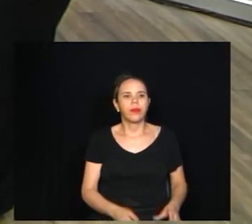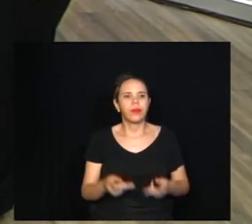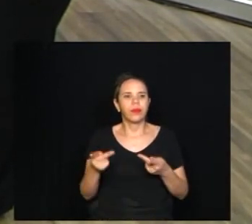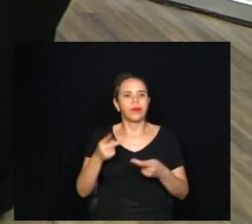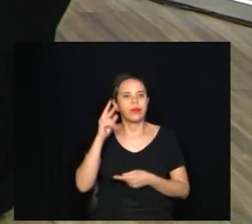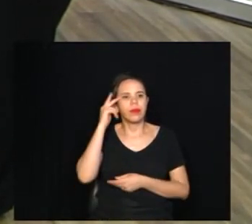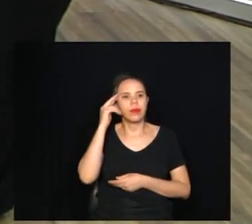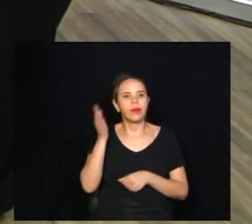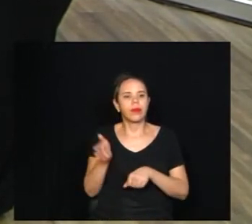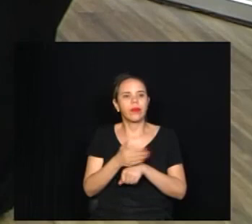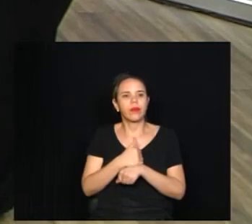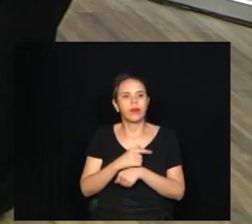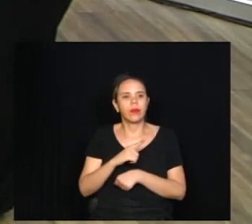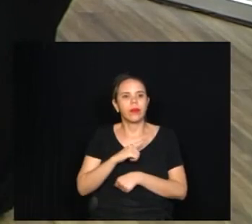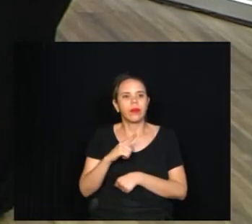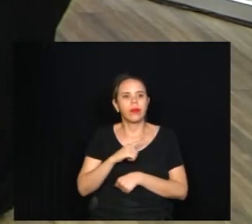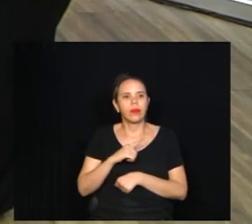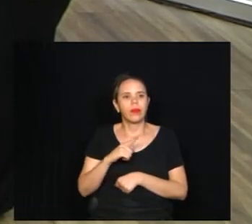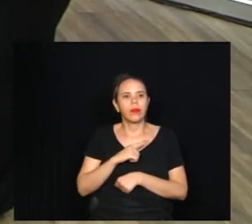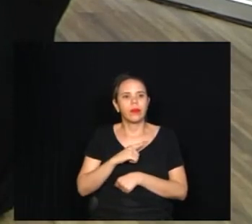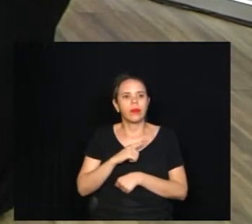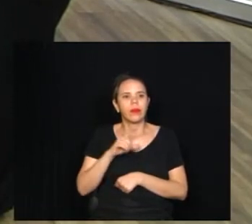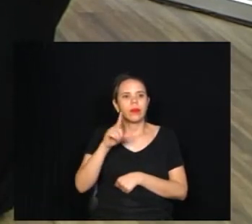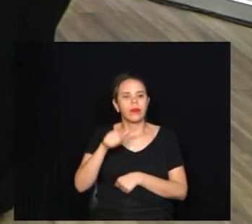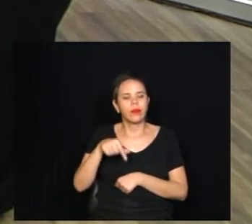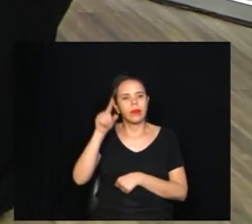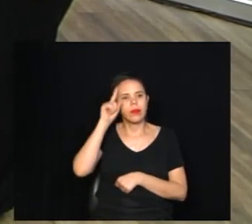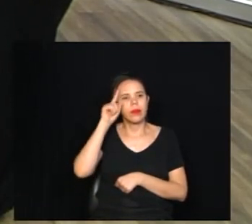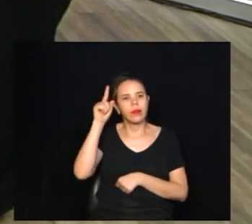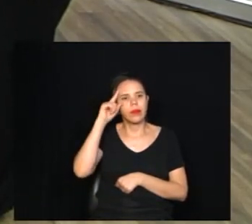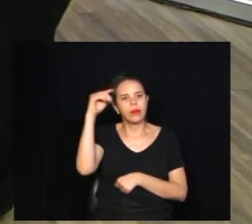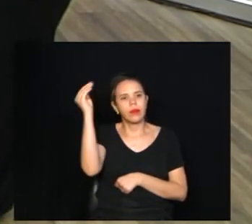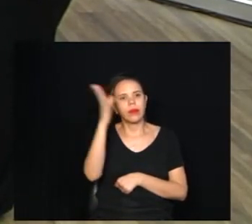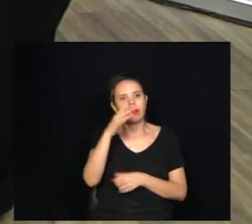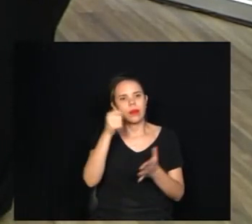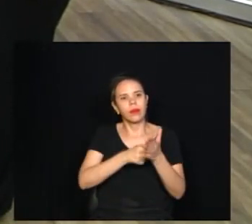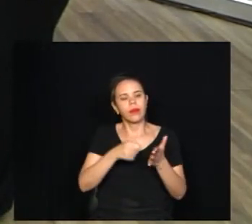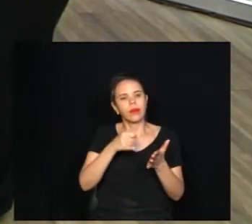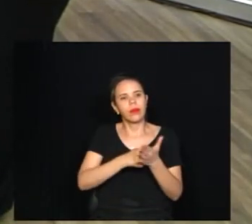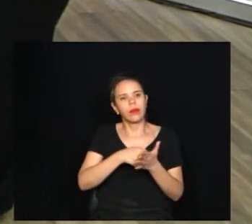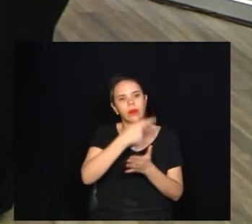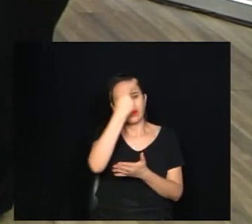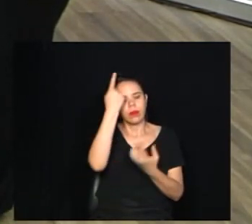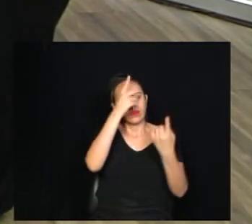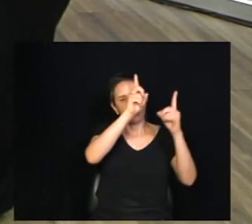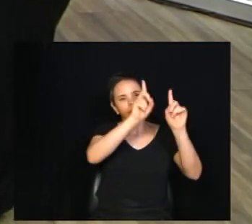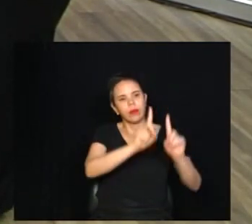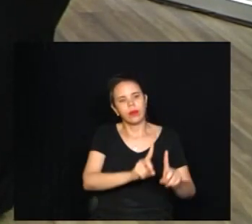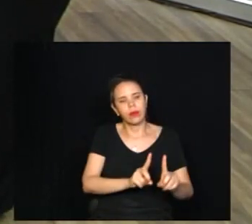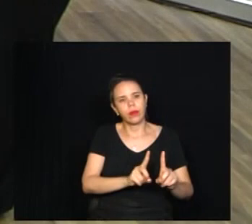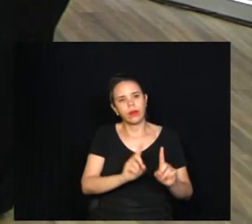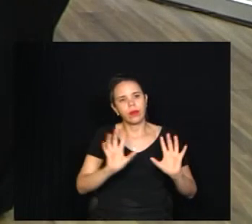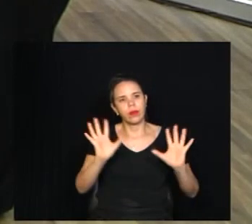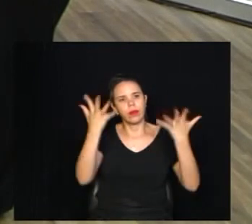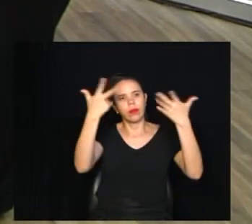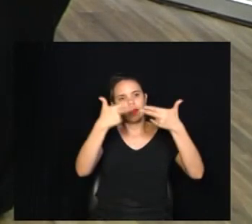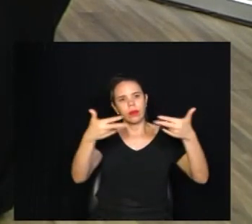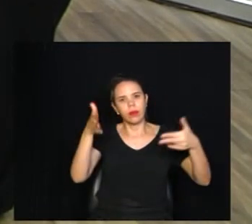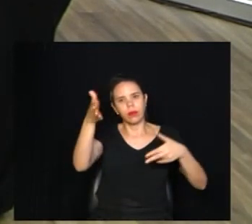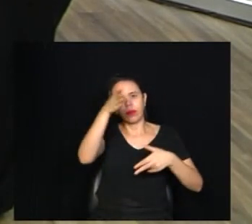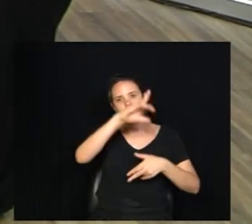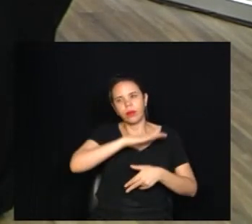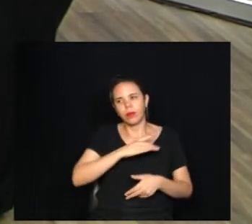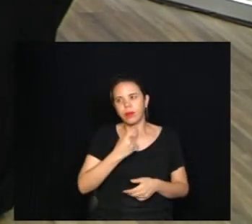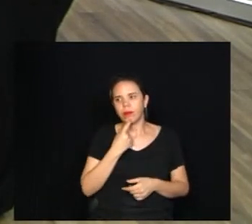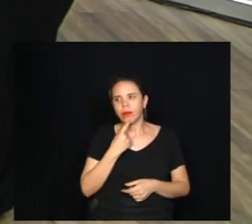mas antes nós temos este Dia Nacional de Luta das Pessoas com Deficiência, com eventos pela cidade